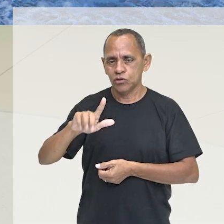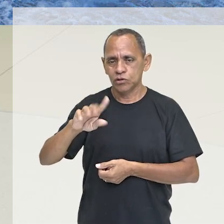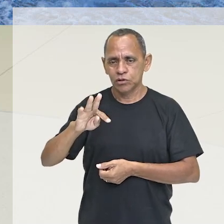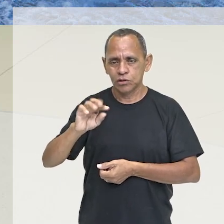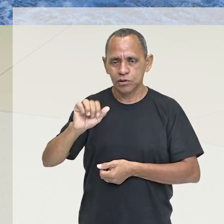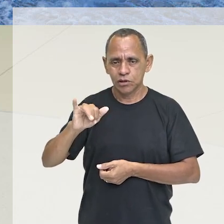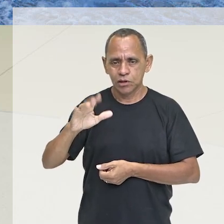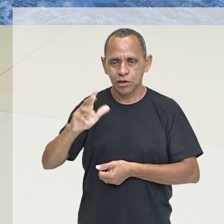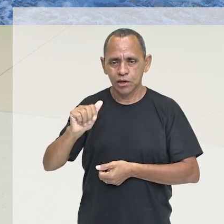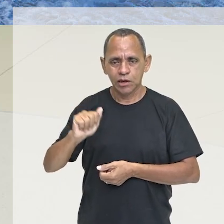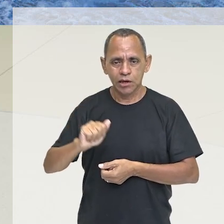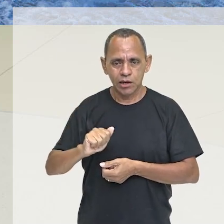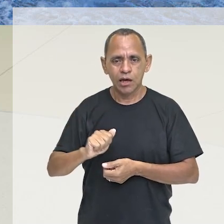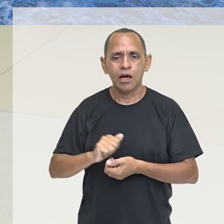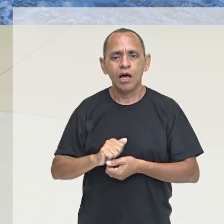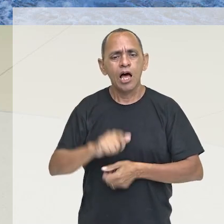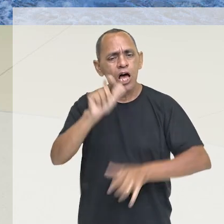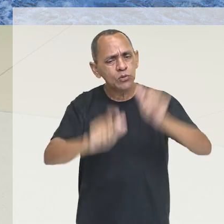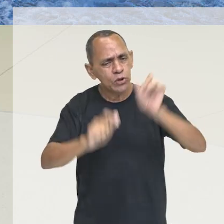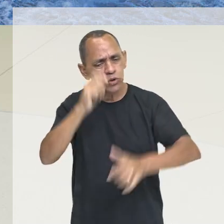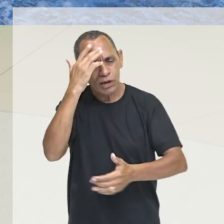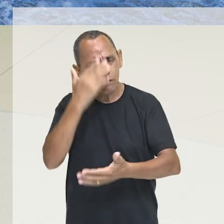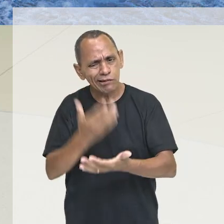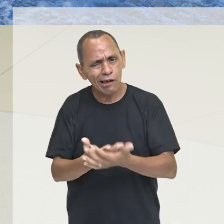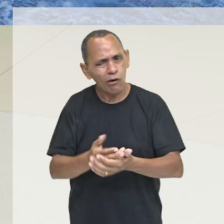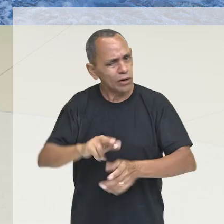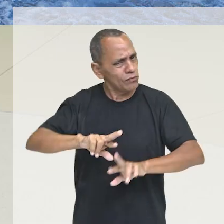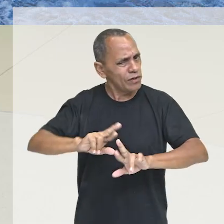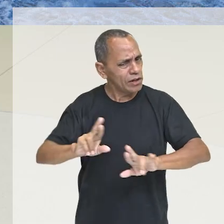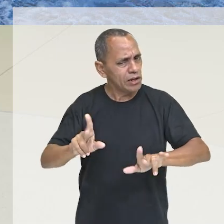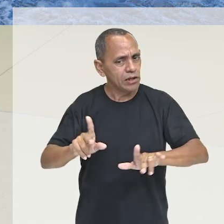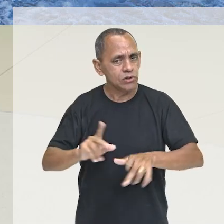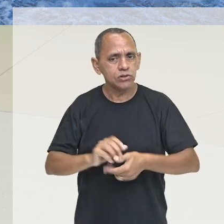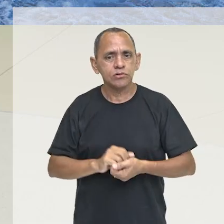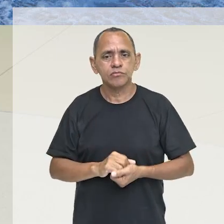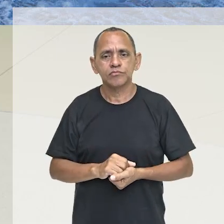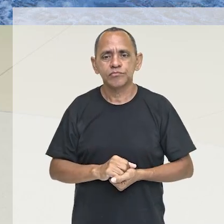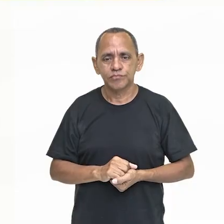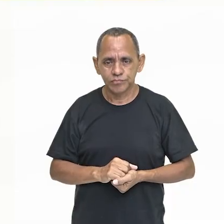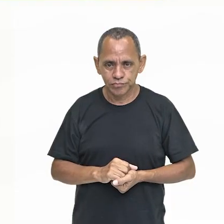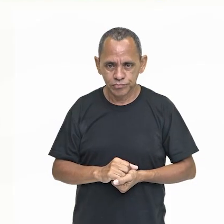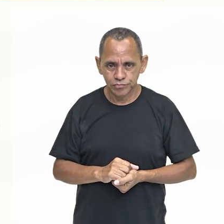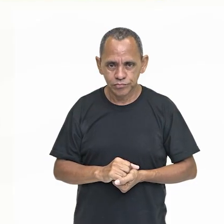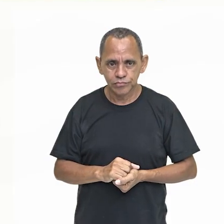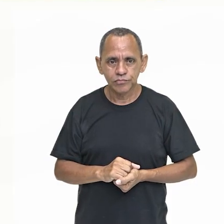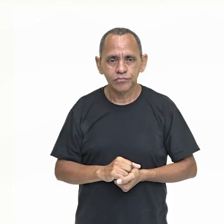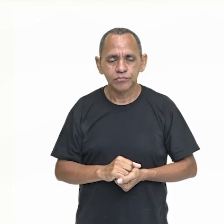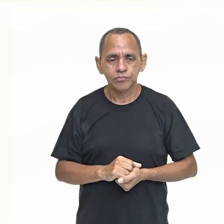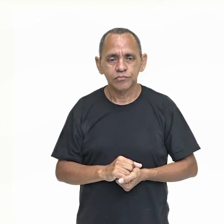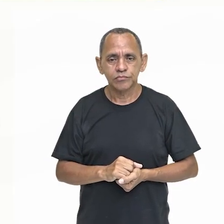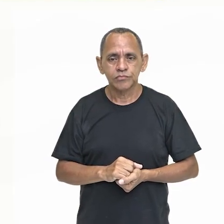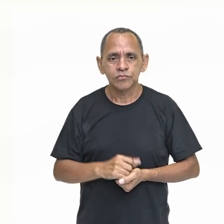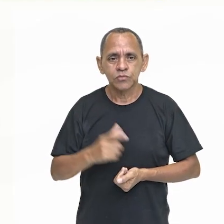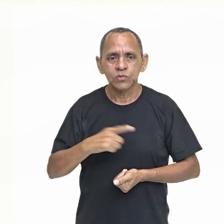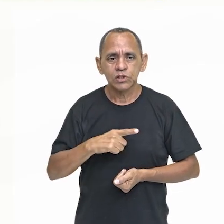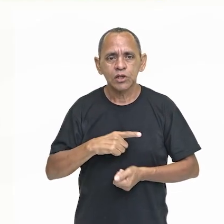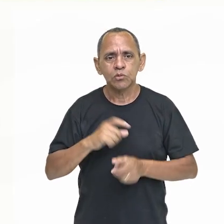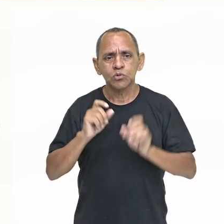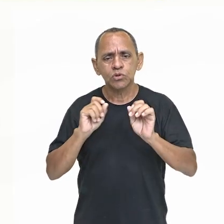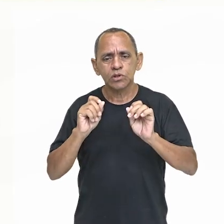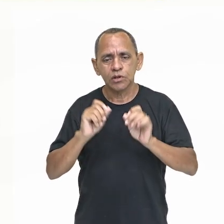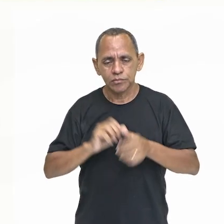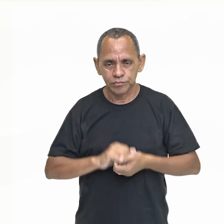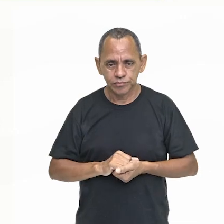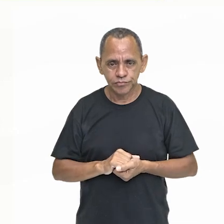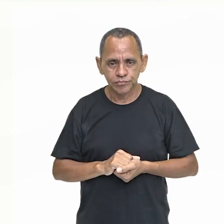que tinha aí algo diferente, como nós podemos ver. Vejam, nós temos aí o